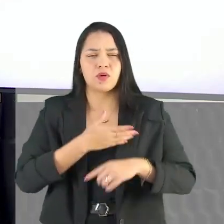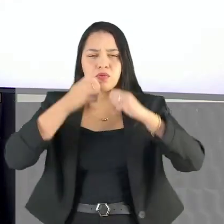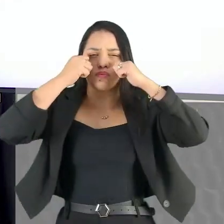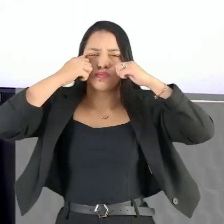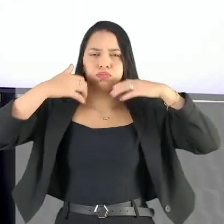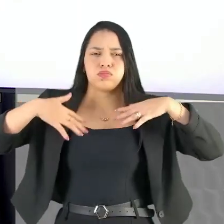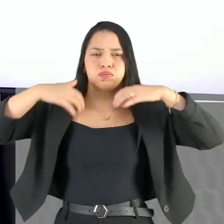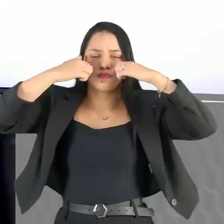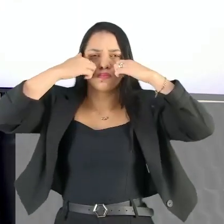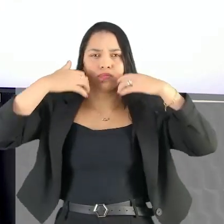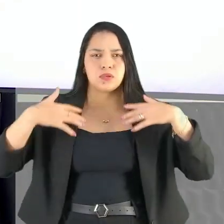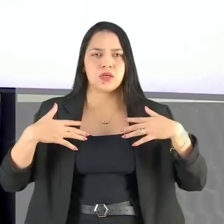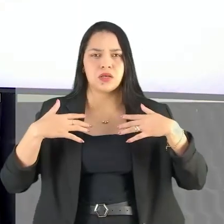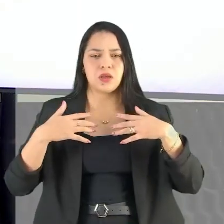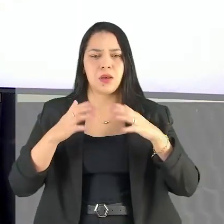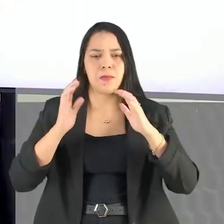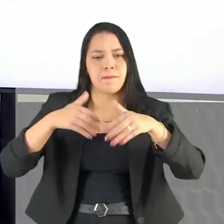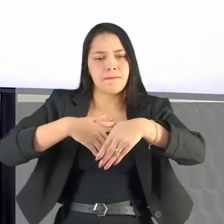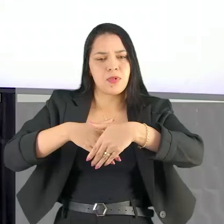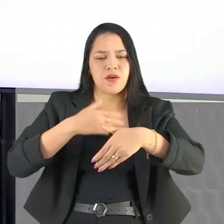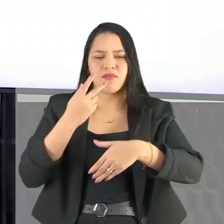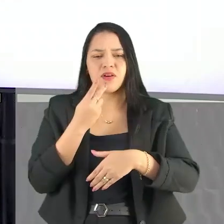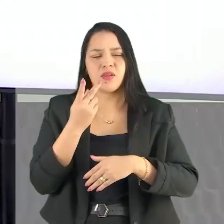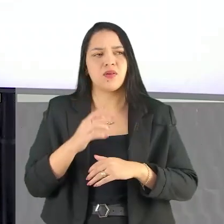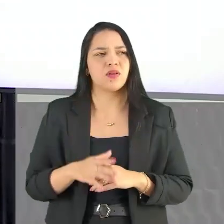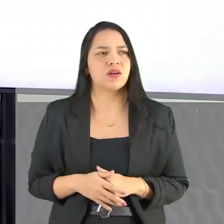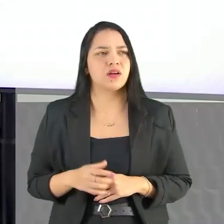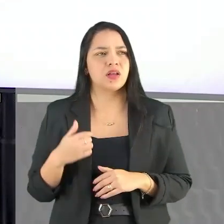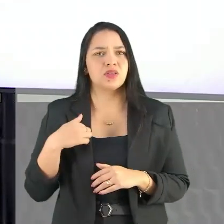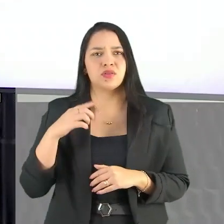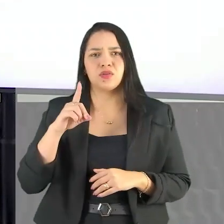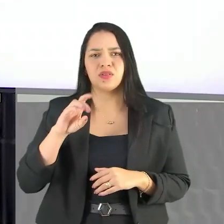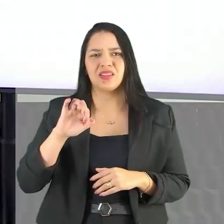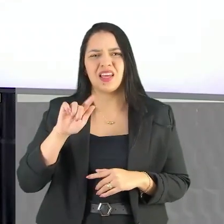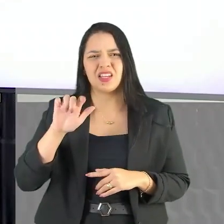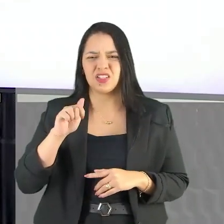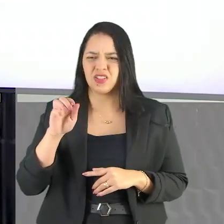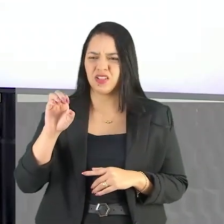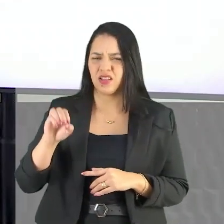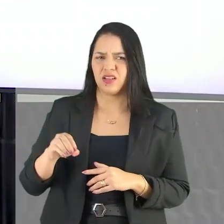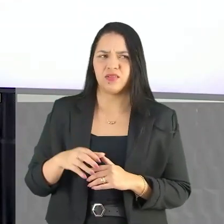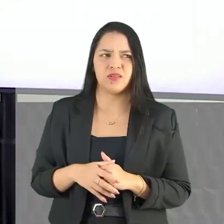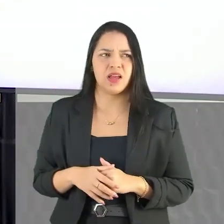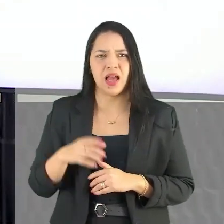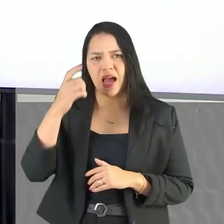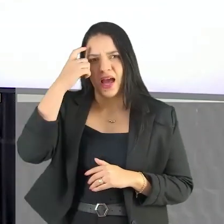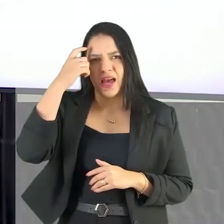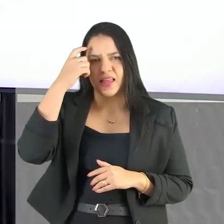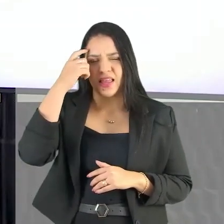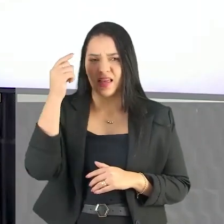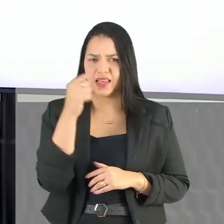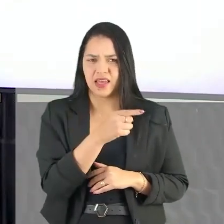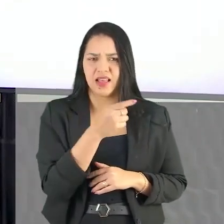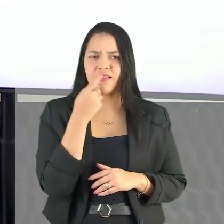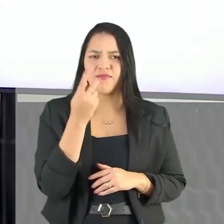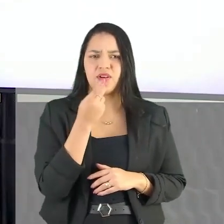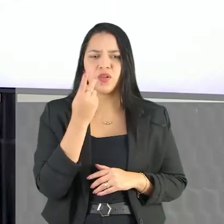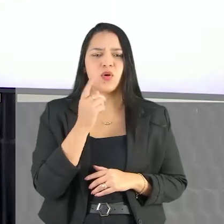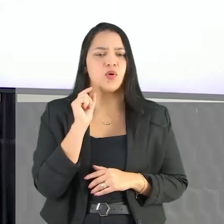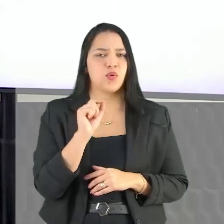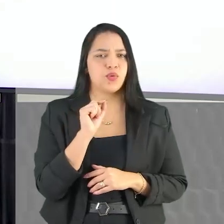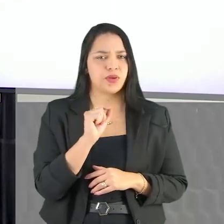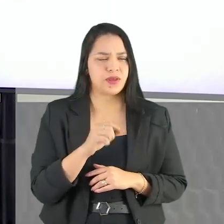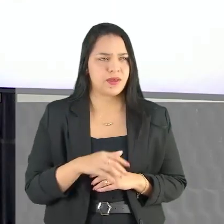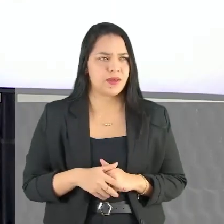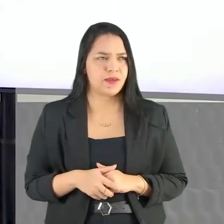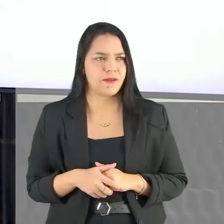bastante, né? A gente estava jogando bola ali, ele falou assim, rapaz, cara, eu estou destilando. A ideia que ele está passando é que o fato